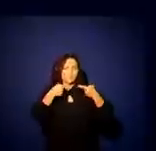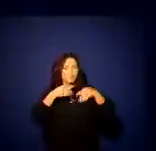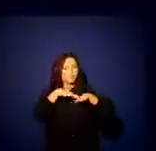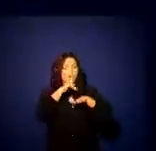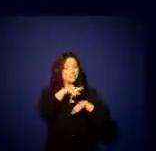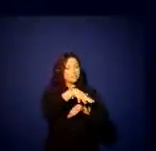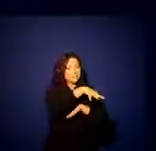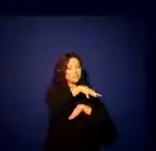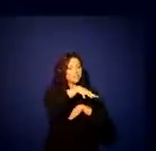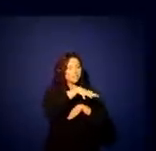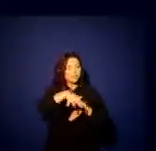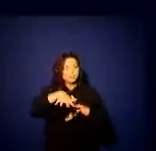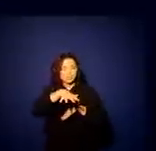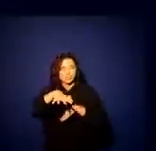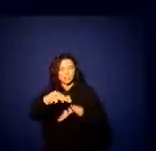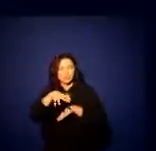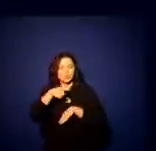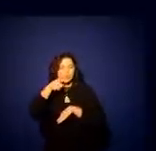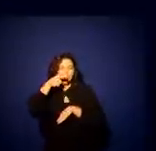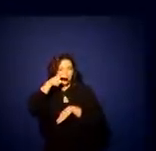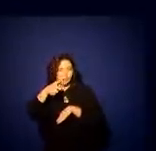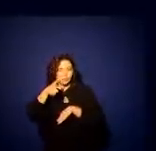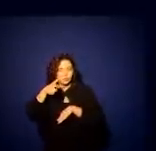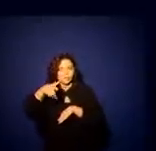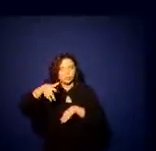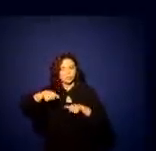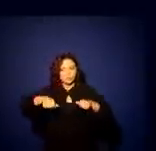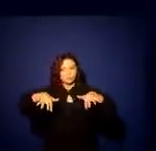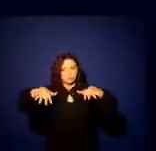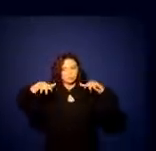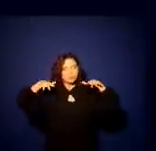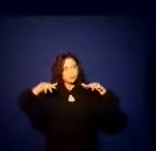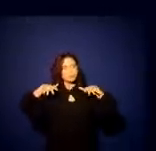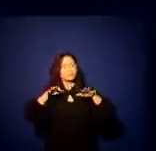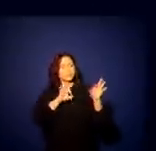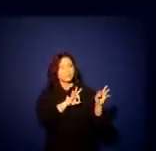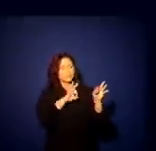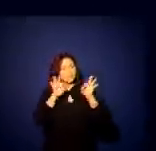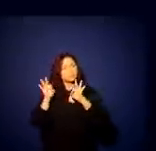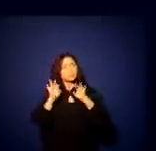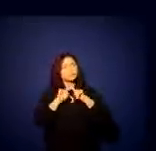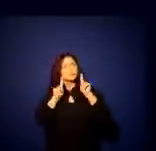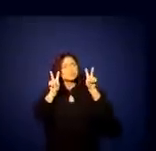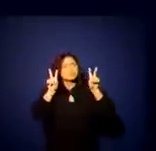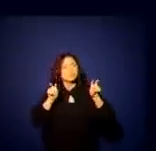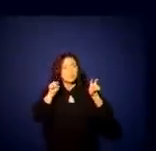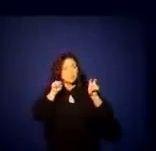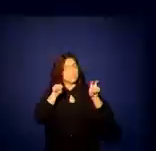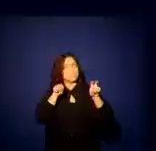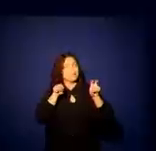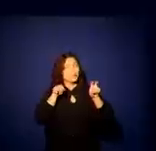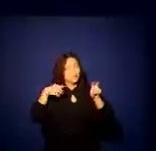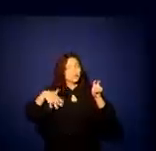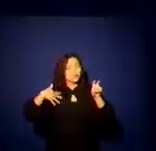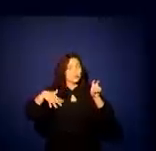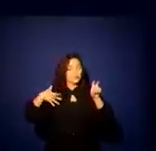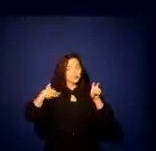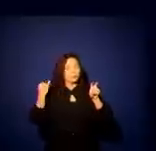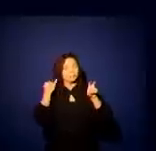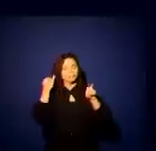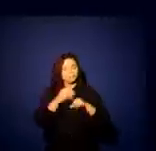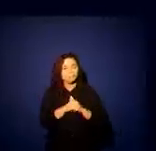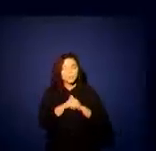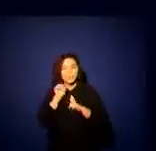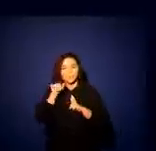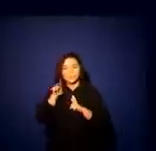talvez interessa também a nossa plateia uma eu vou começar talvez com tema um pouco mais polêmico Talvez o André